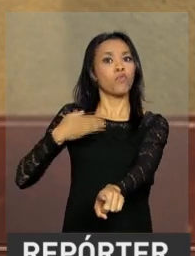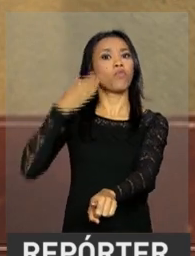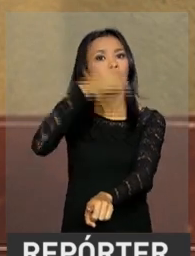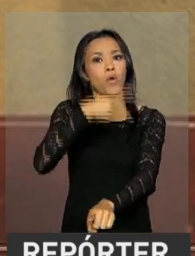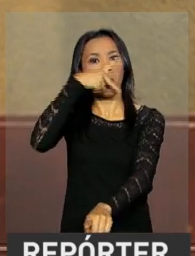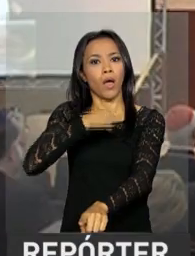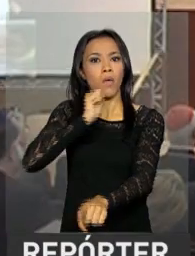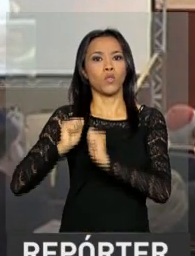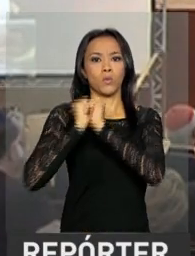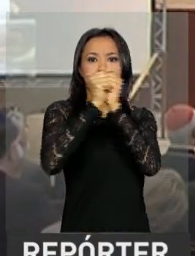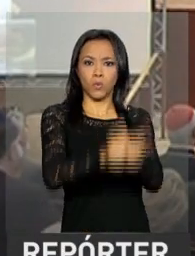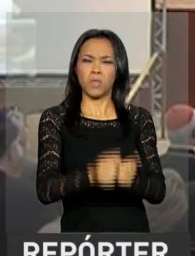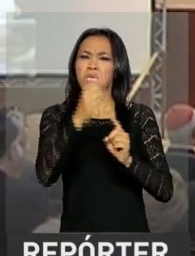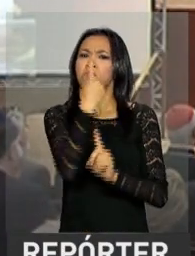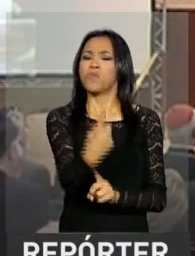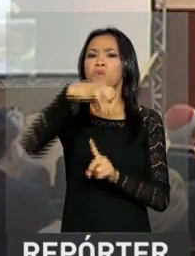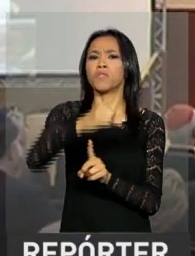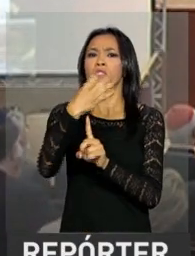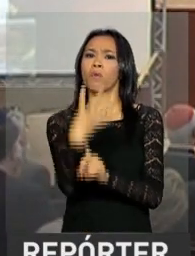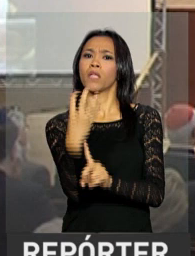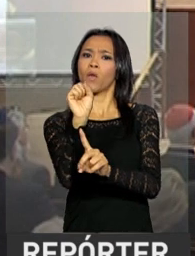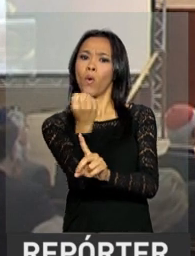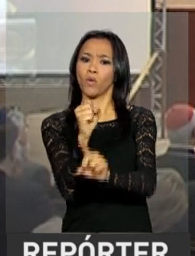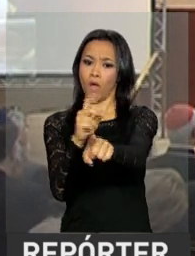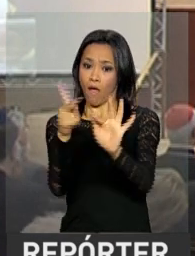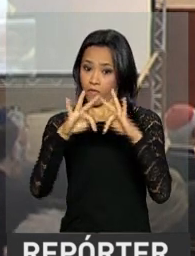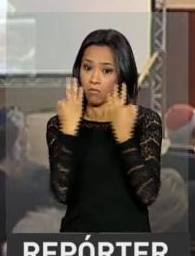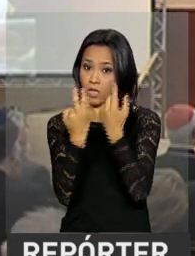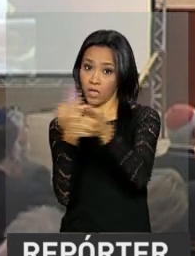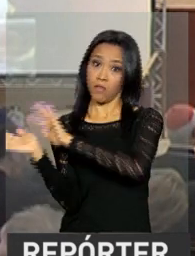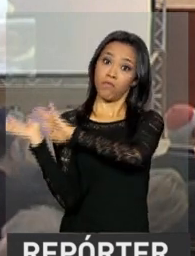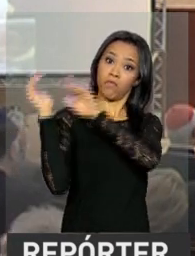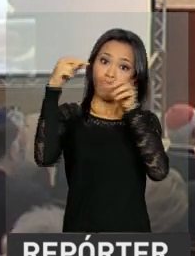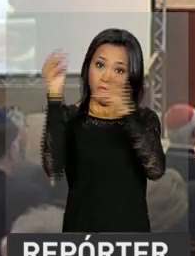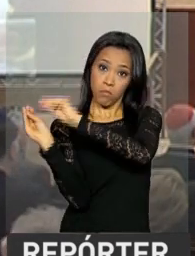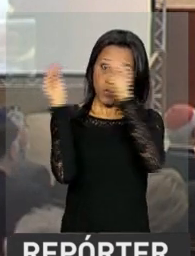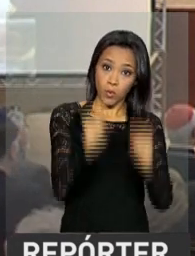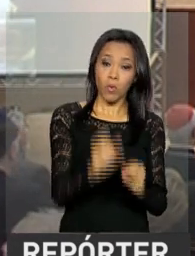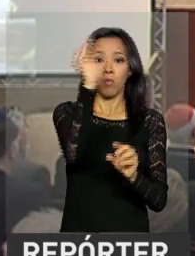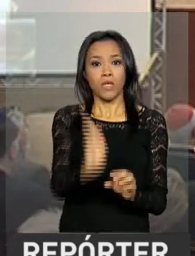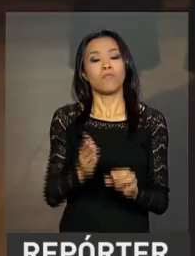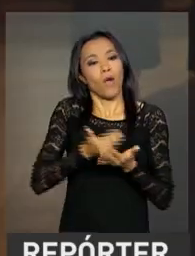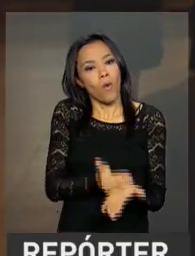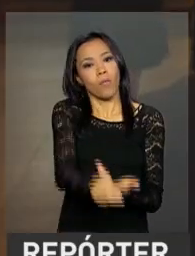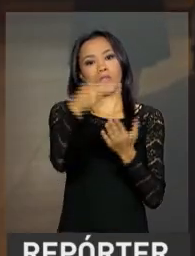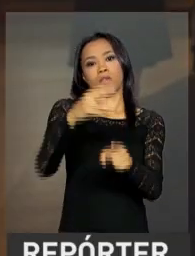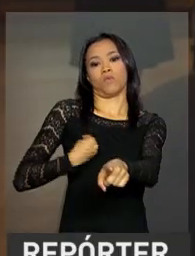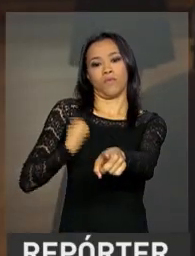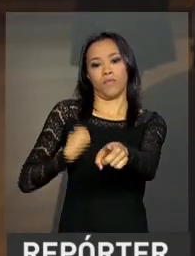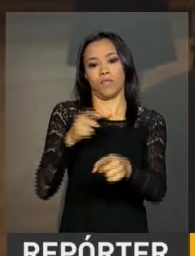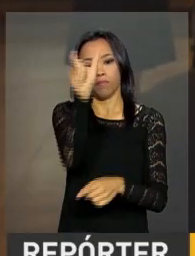com seus pais em 1948 a família veio pro Brasil para recomeçar a vida o